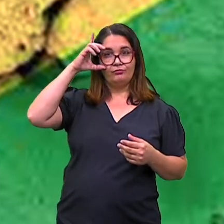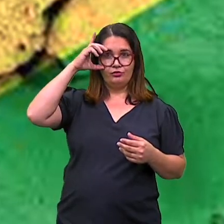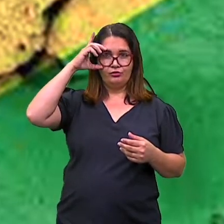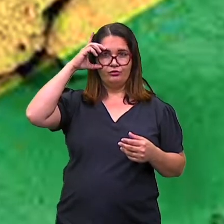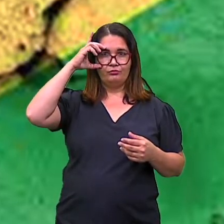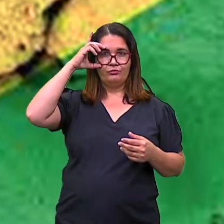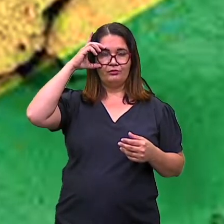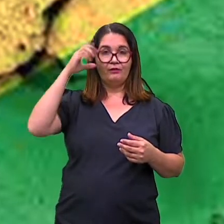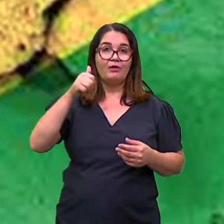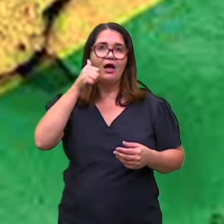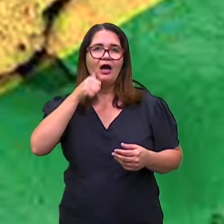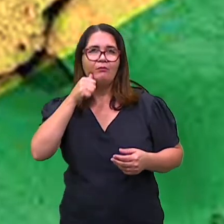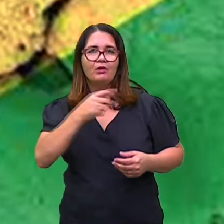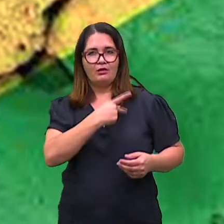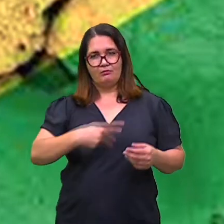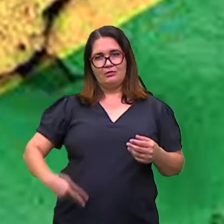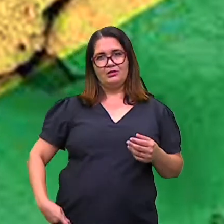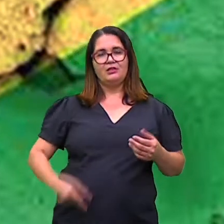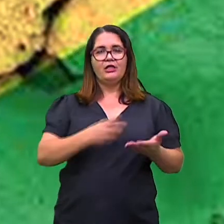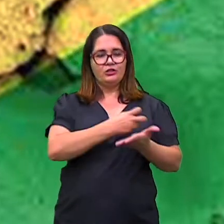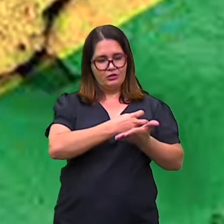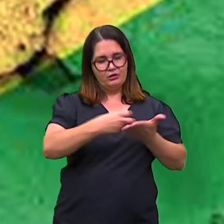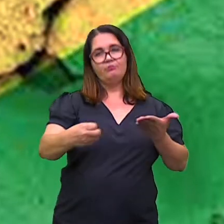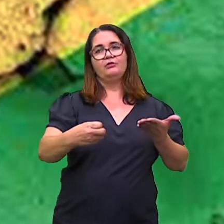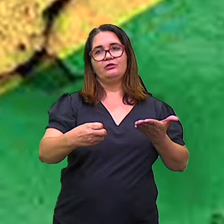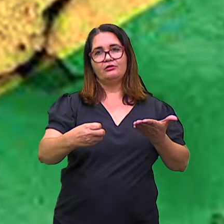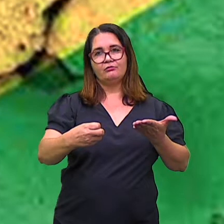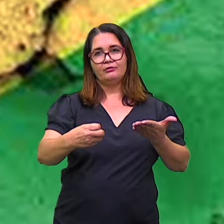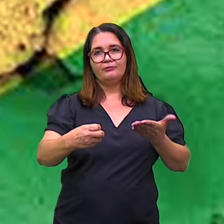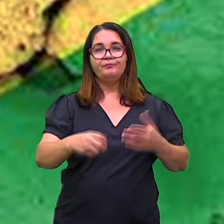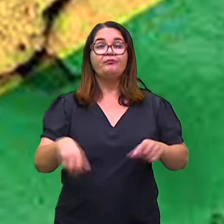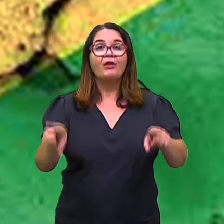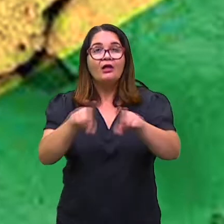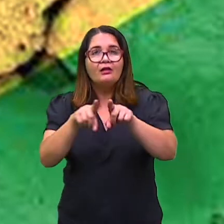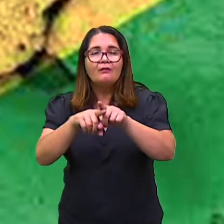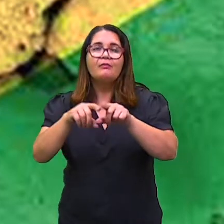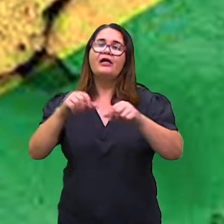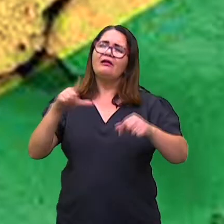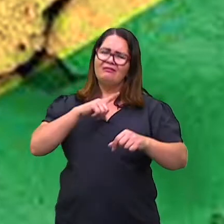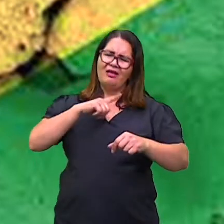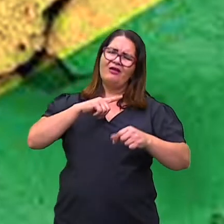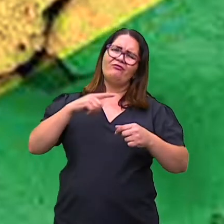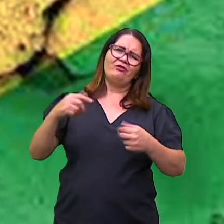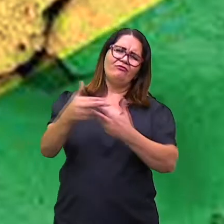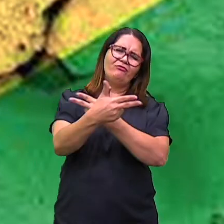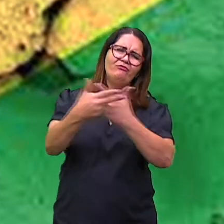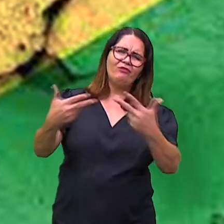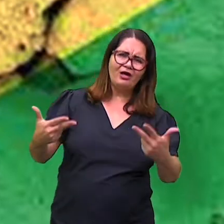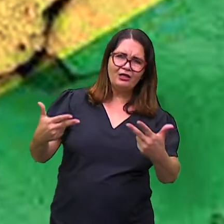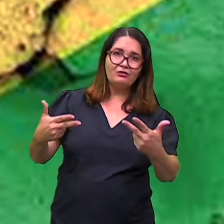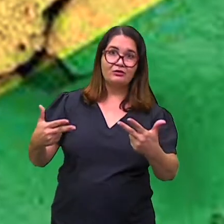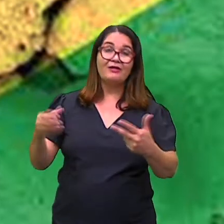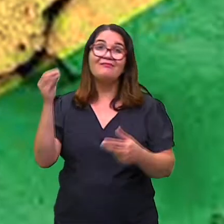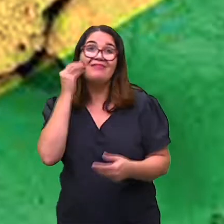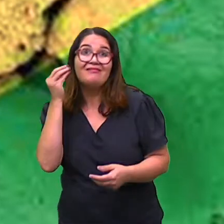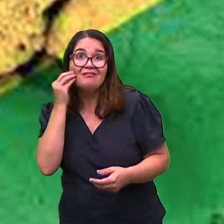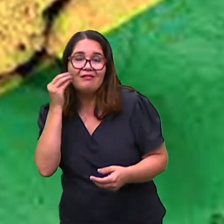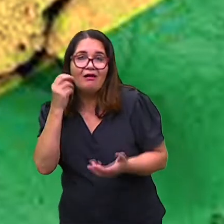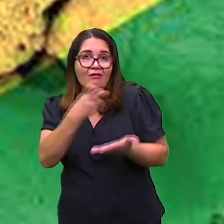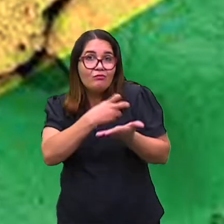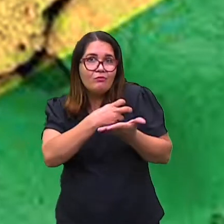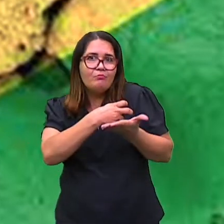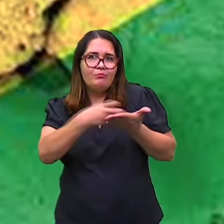preservados e houve também tentativas mal-sucedidas de impeachment no Brasil. Contra os ex-presidentes Fernando